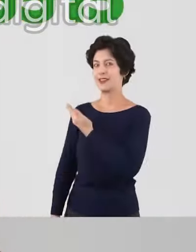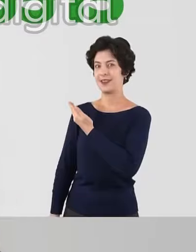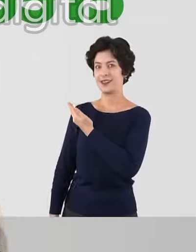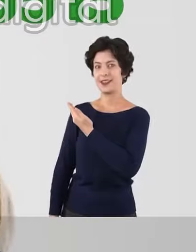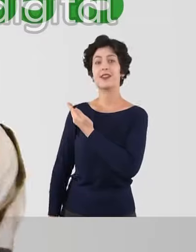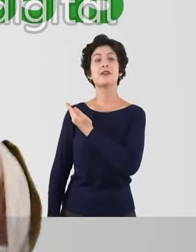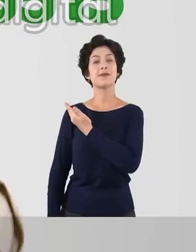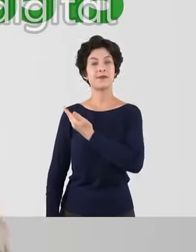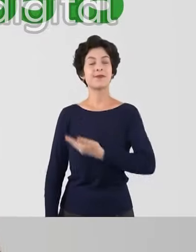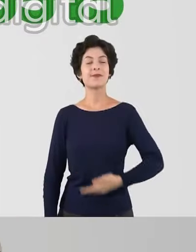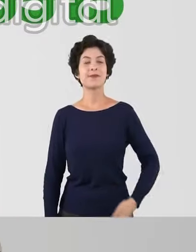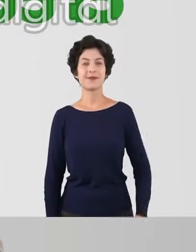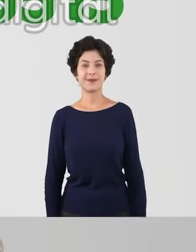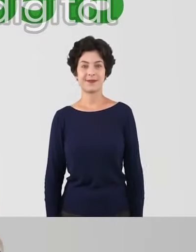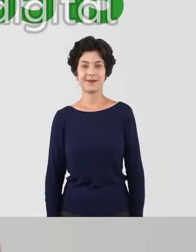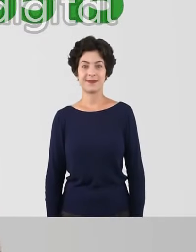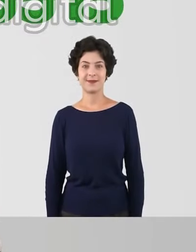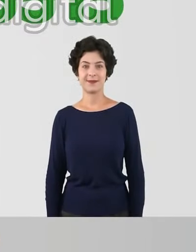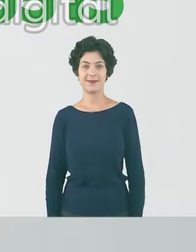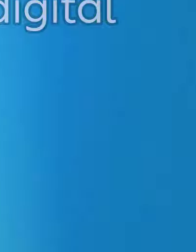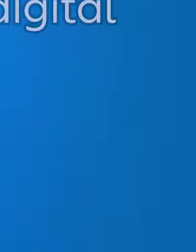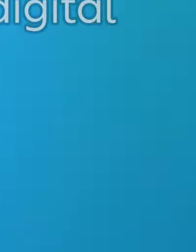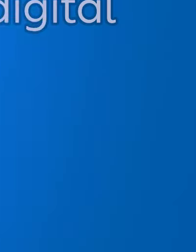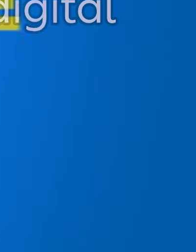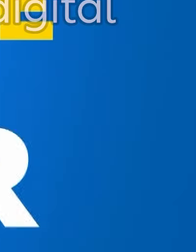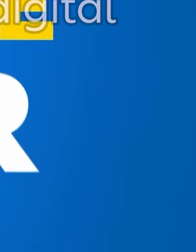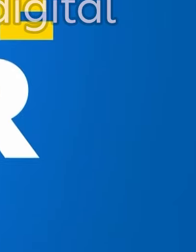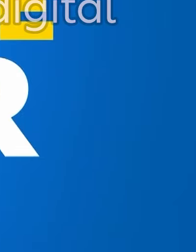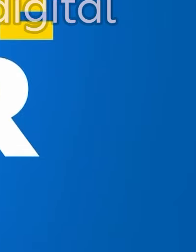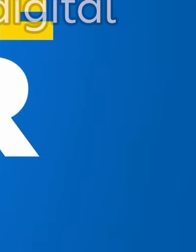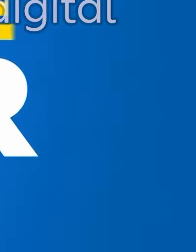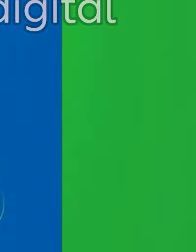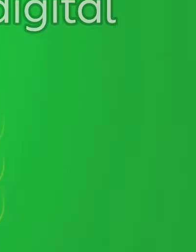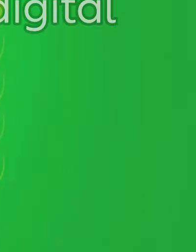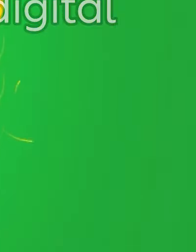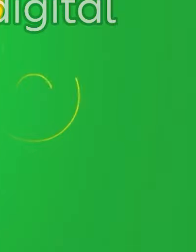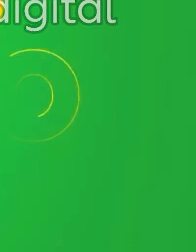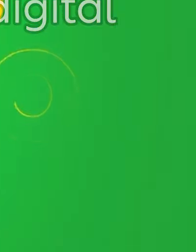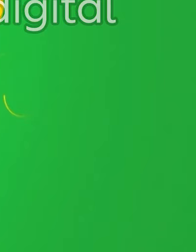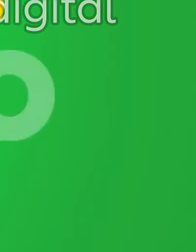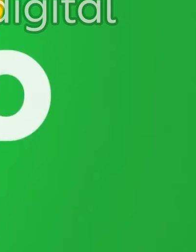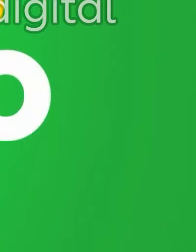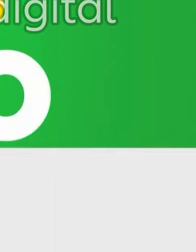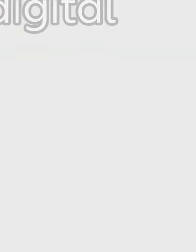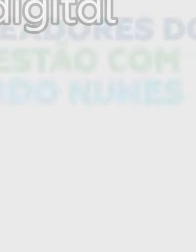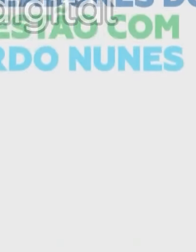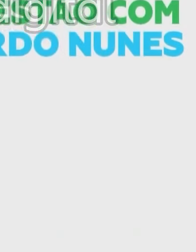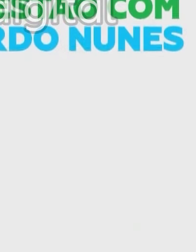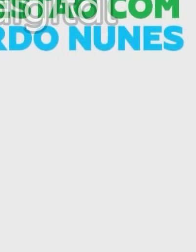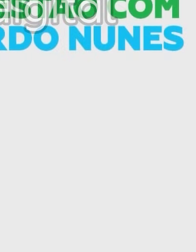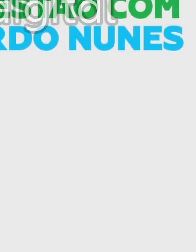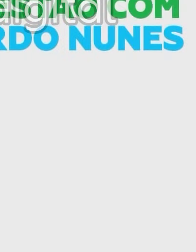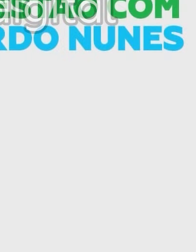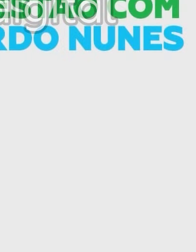Padre da Fiel 15515. Isso não pode parar. Isso é caminho seguro.